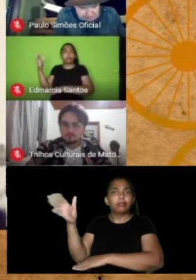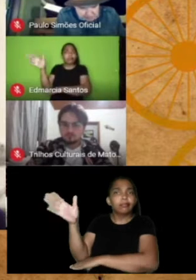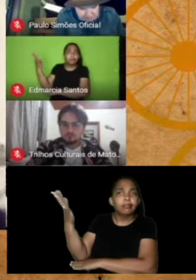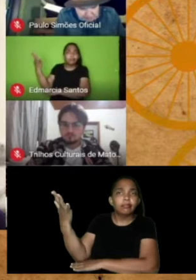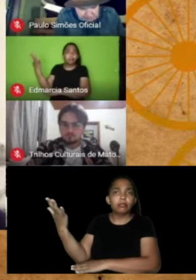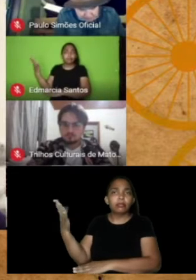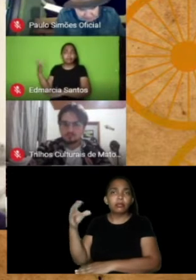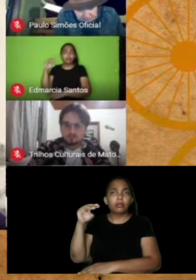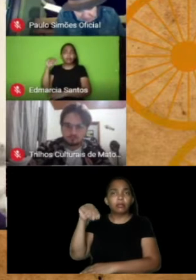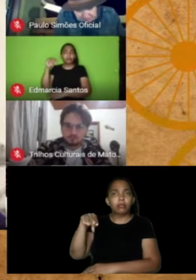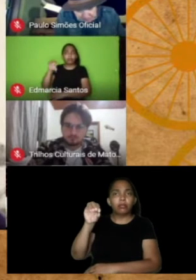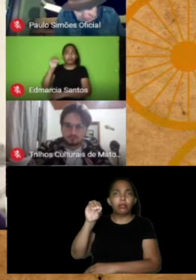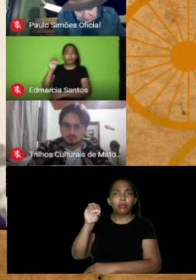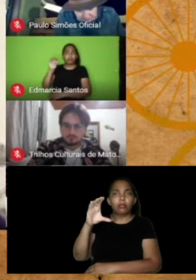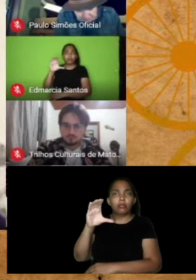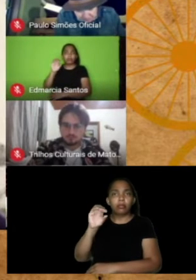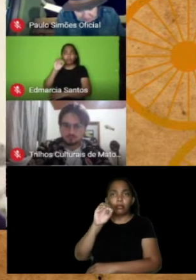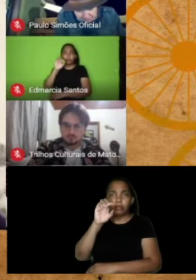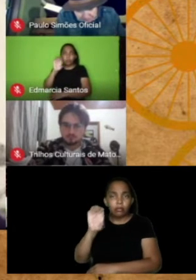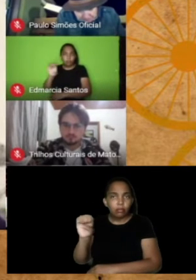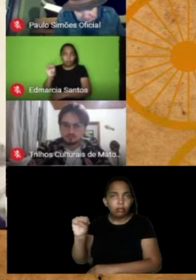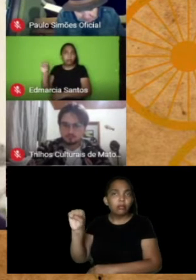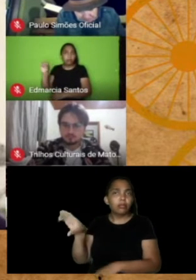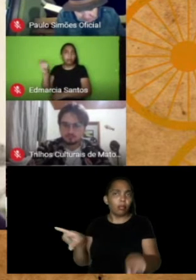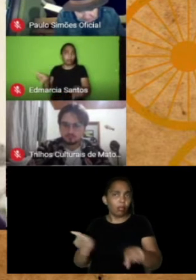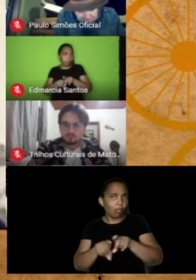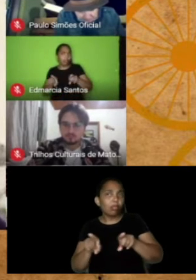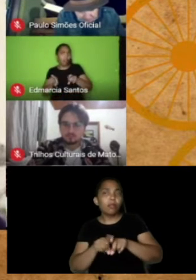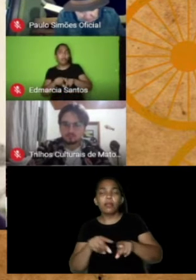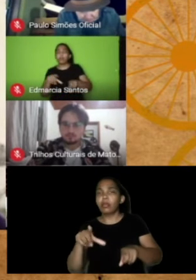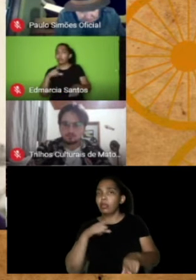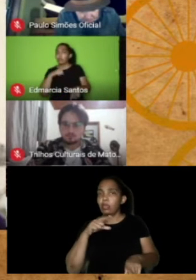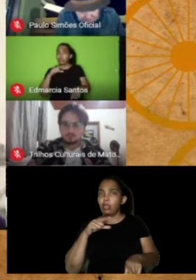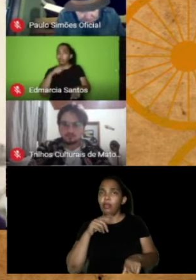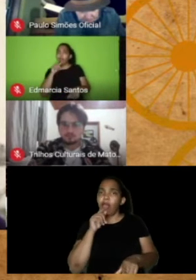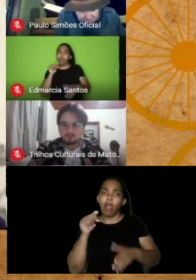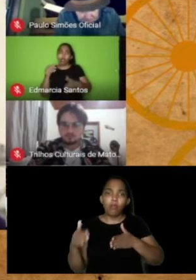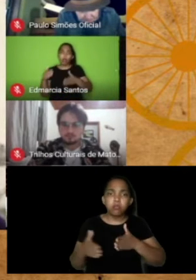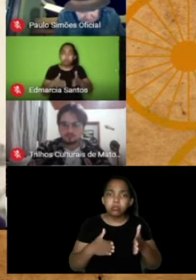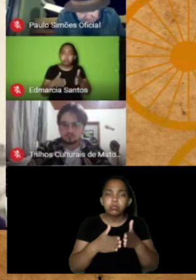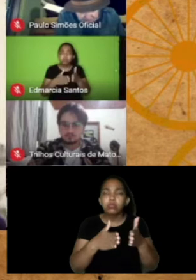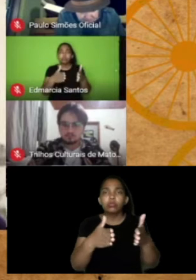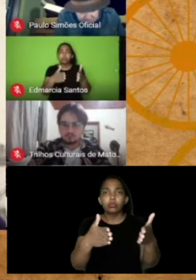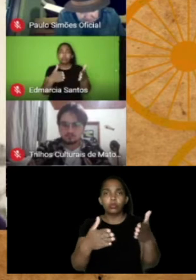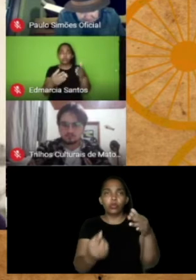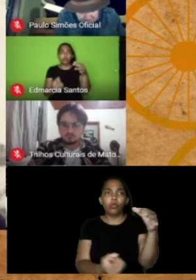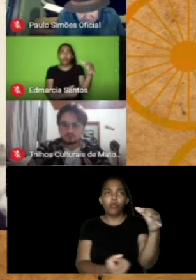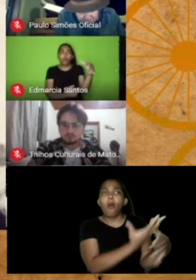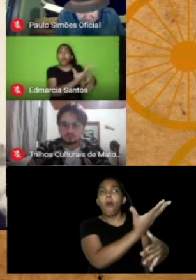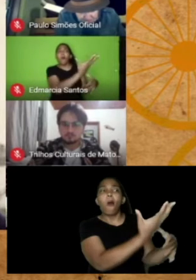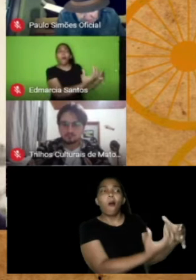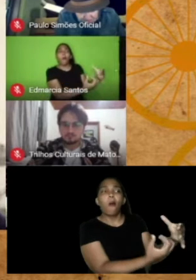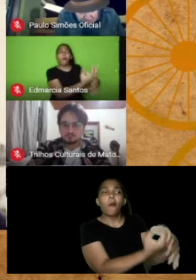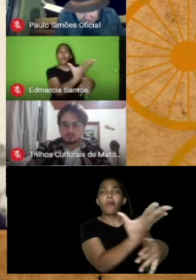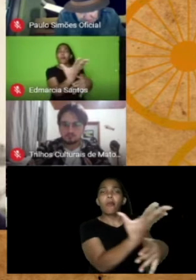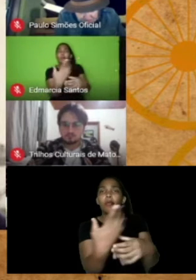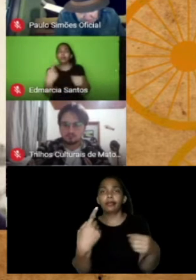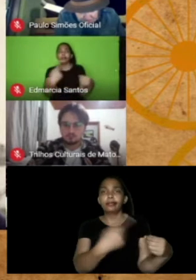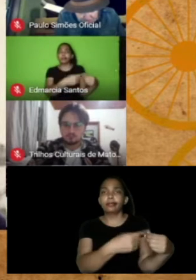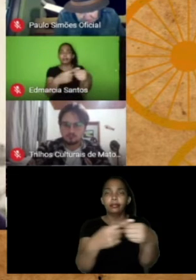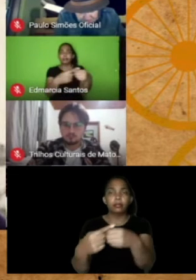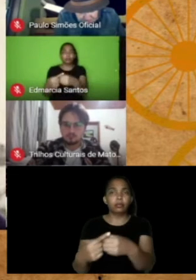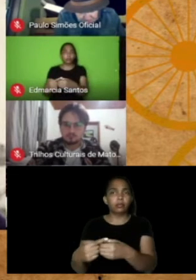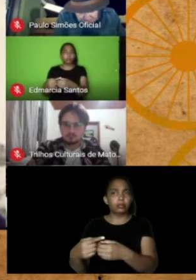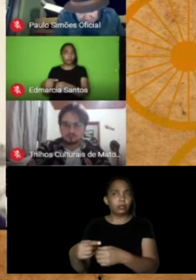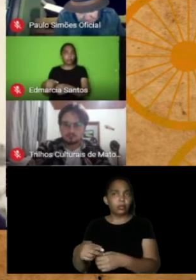monções, né, que a gente vê muito bem, que entravam em nossos rios tentando formar novas cidades. Como o senhor bem disse, na